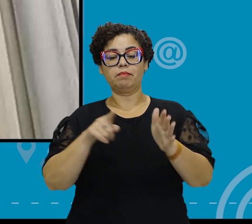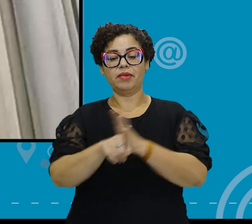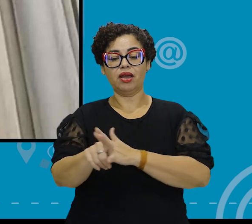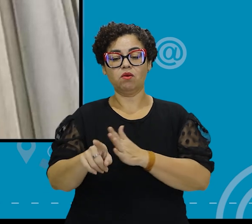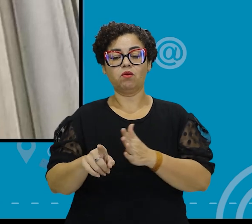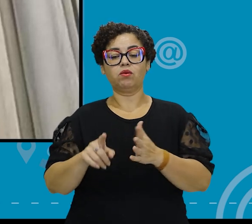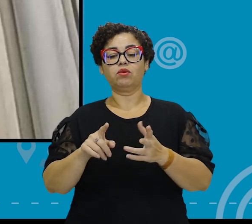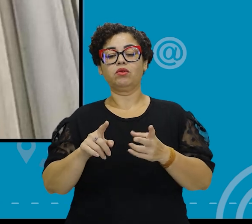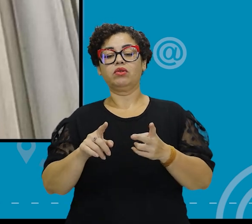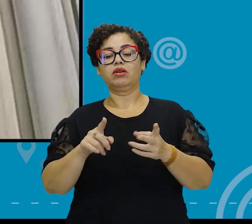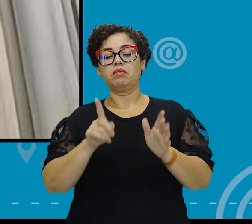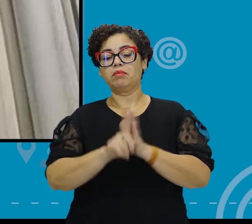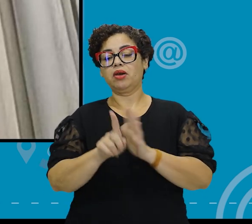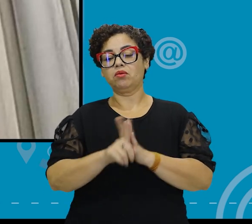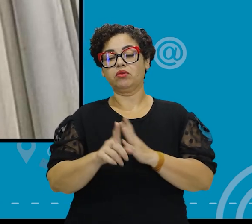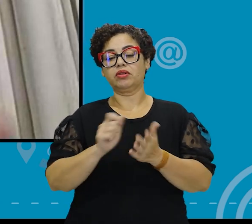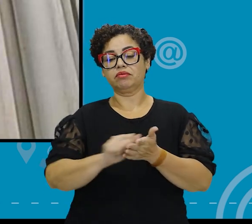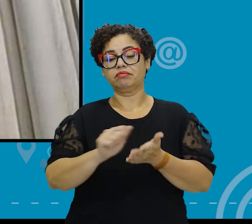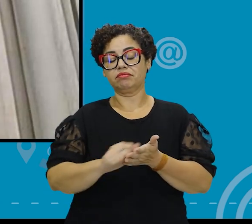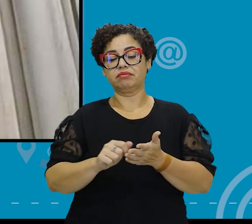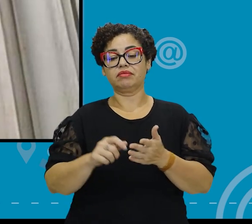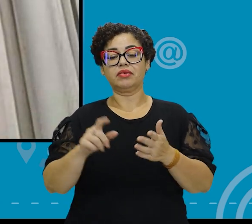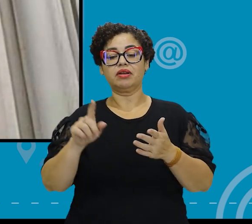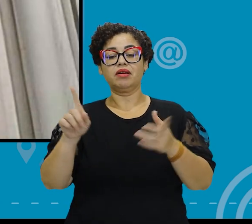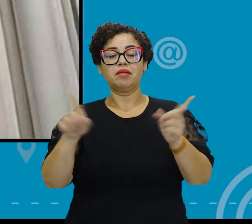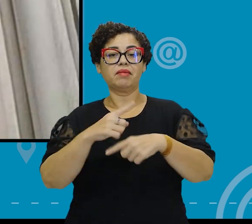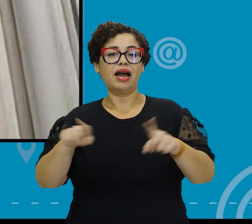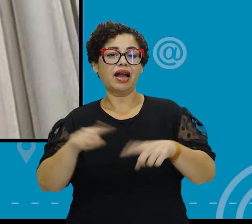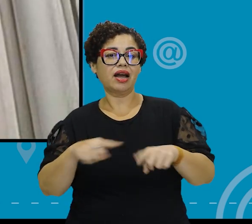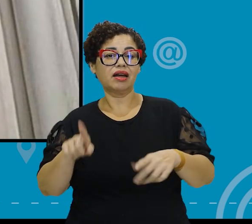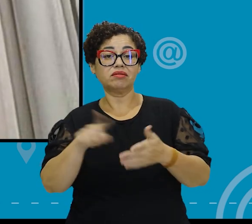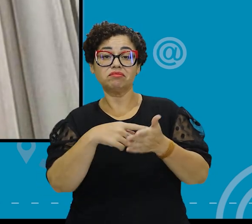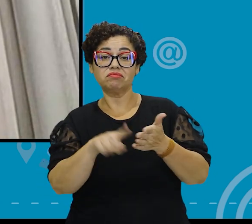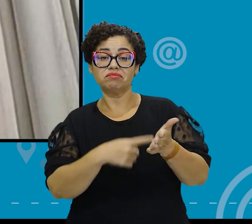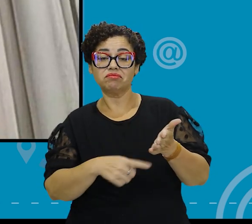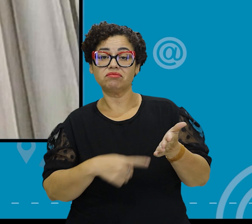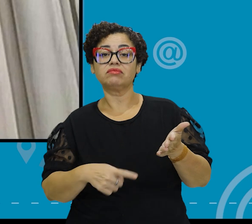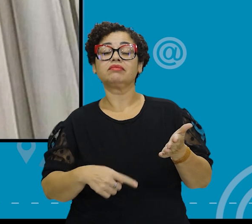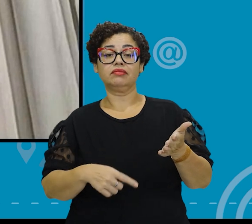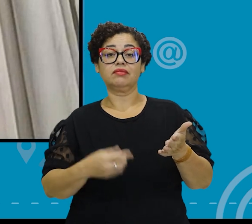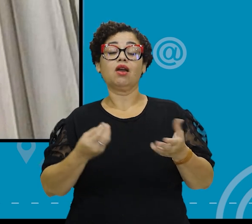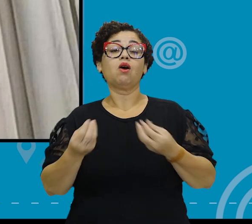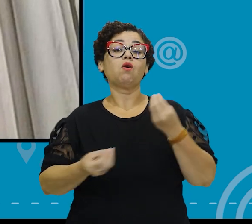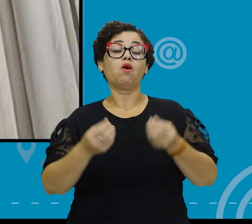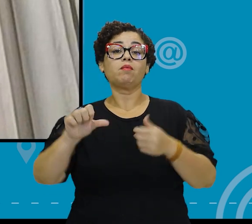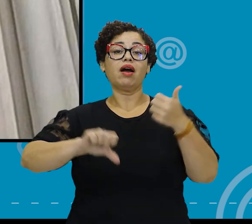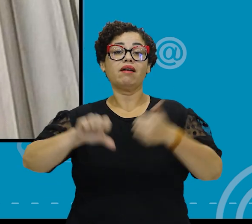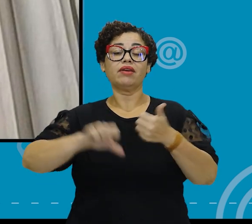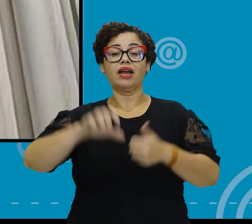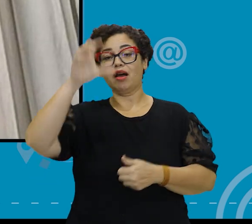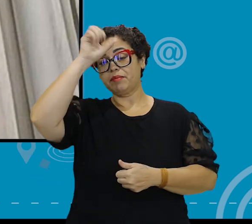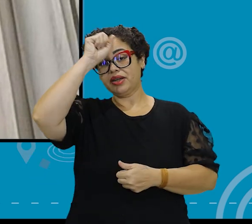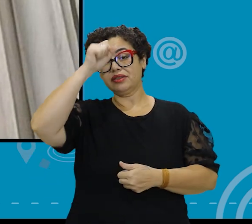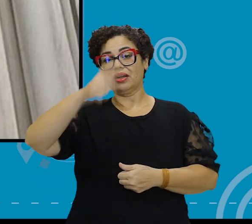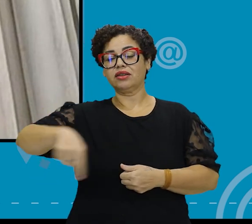pergunta dissertativa, uma pergunta de escolher, marcar X ali, tranquilo. Agora, como avaliar a